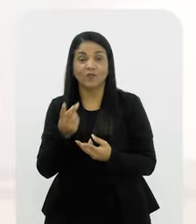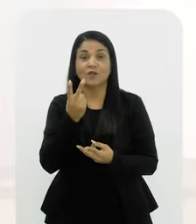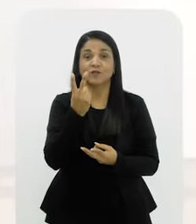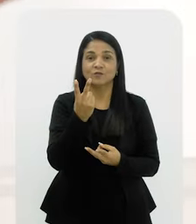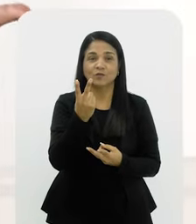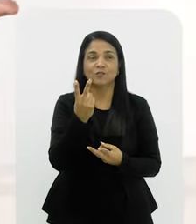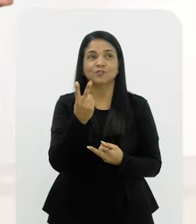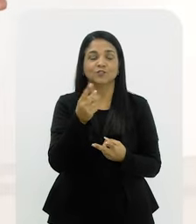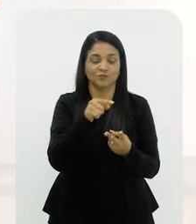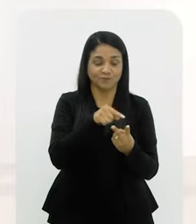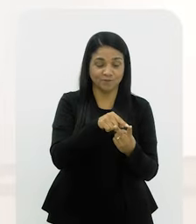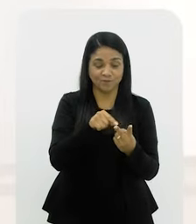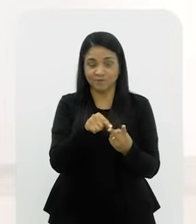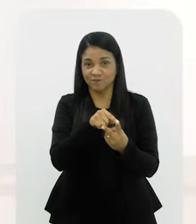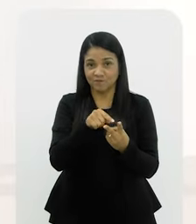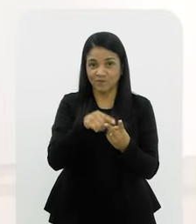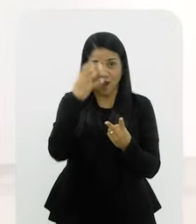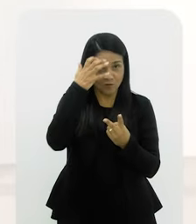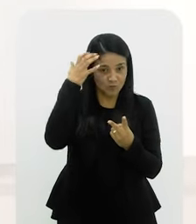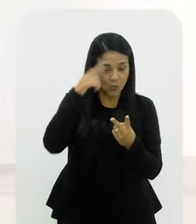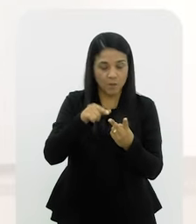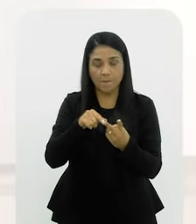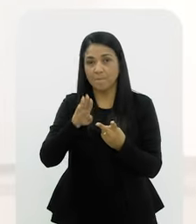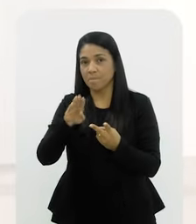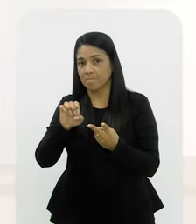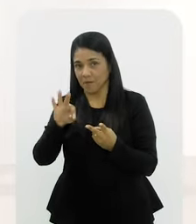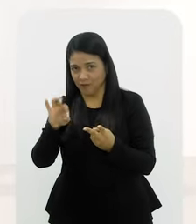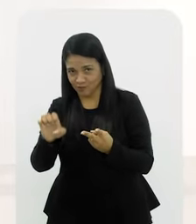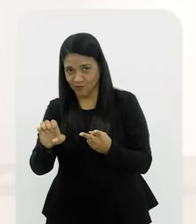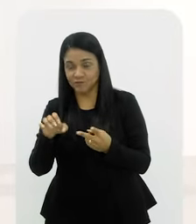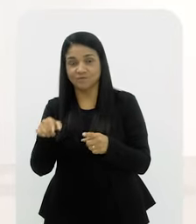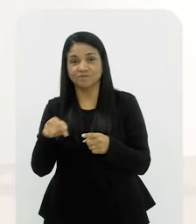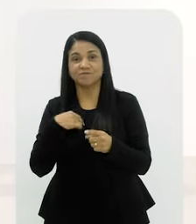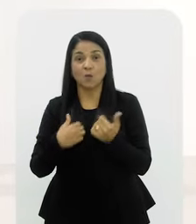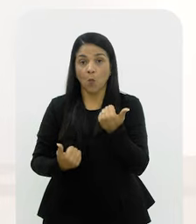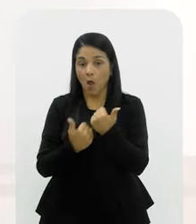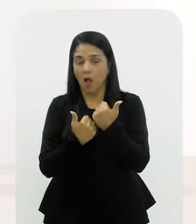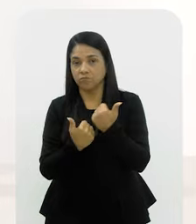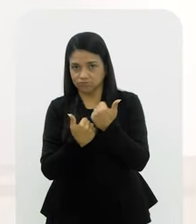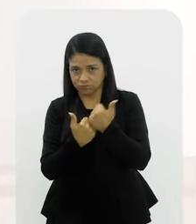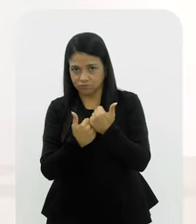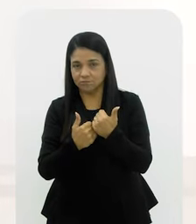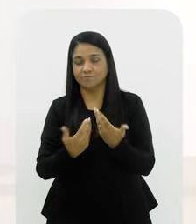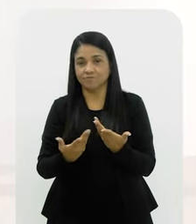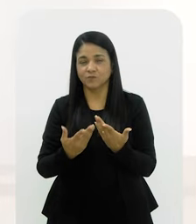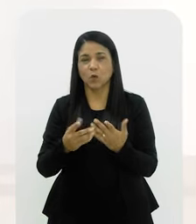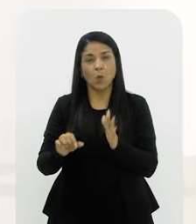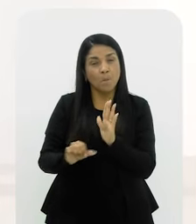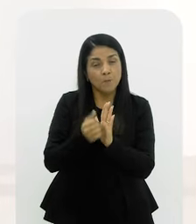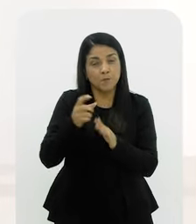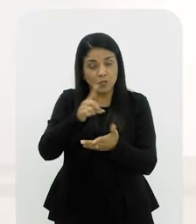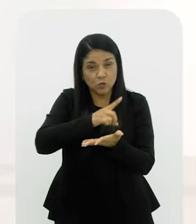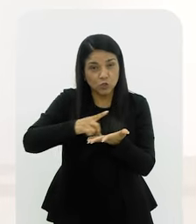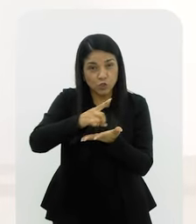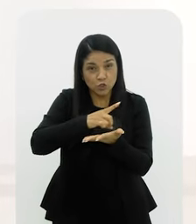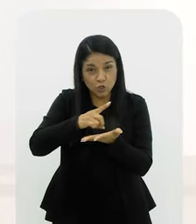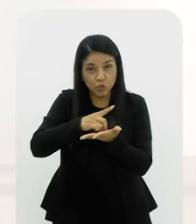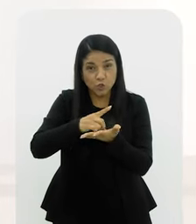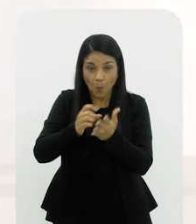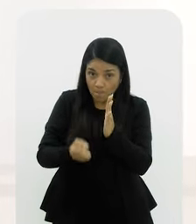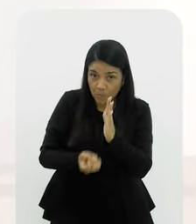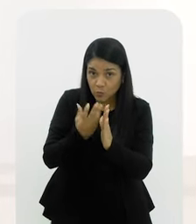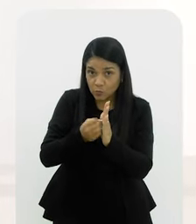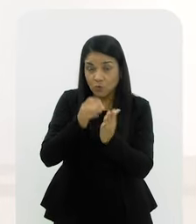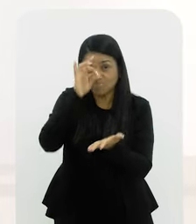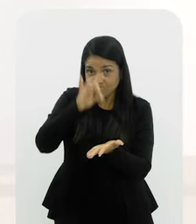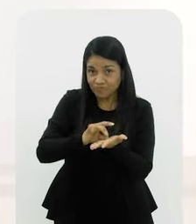E aí eu fiz dois discos com a Beth e daí como assistente. Na verdade, o primeiro disco que eu fui produtor foi um disco do